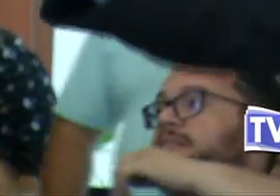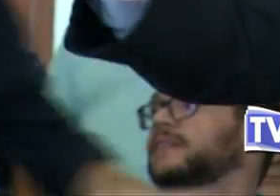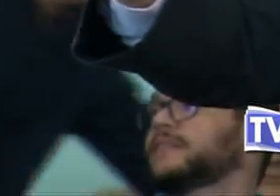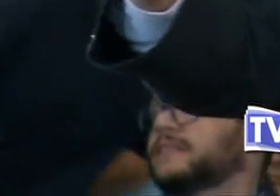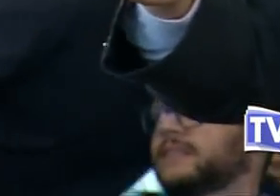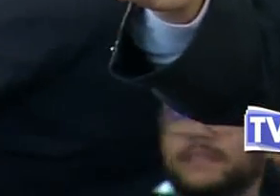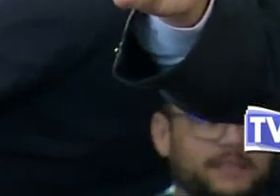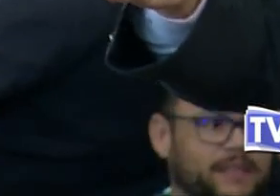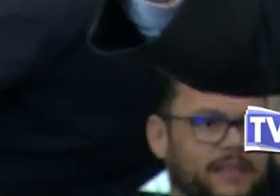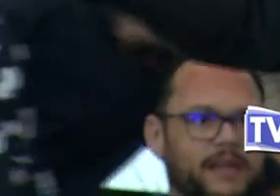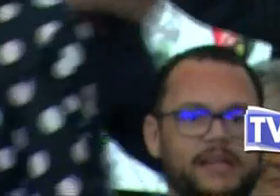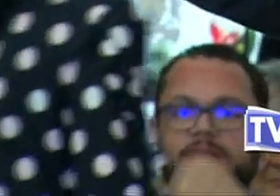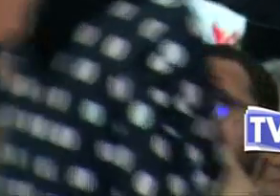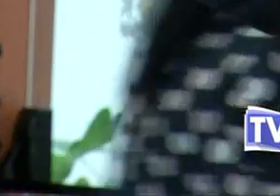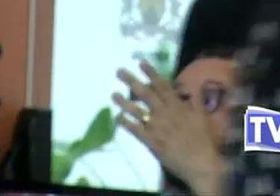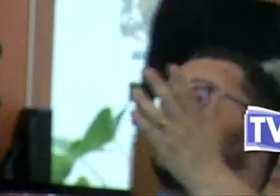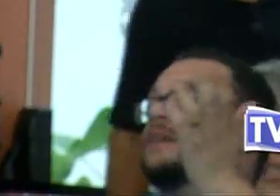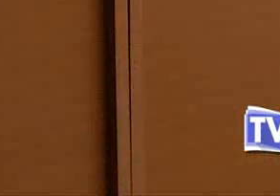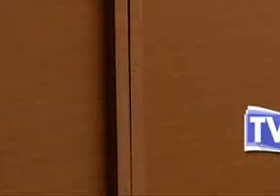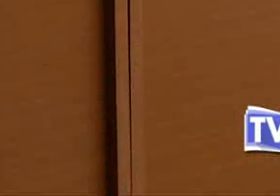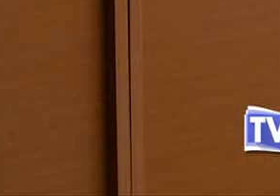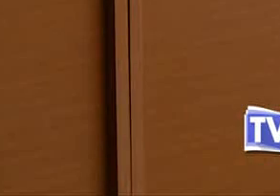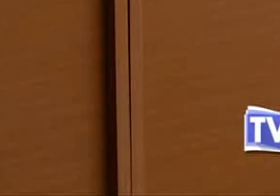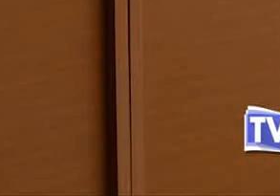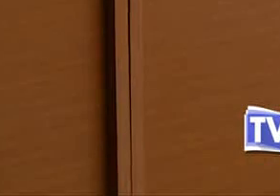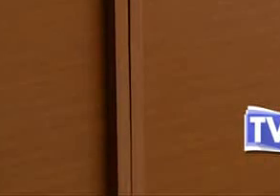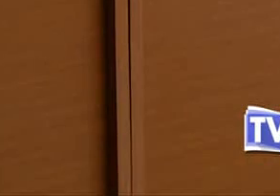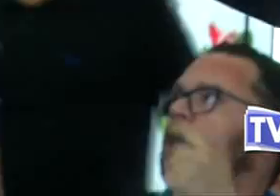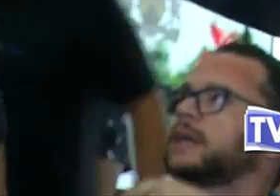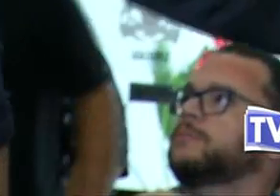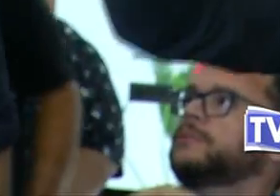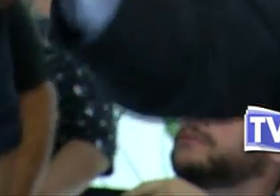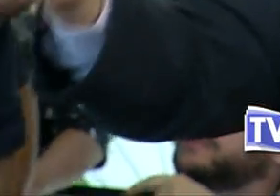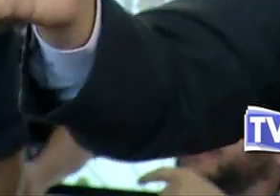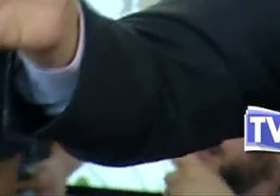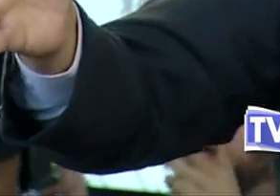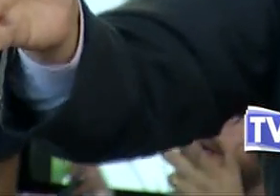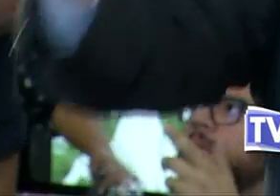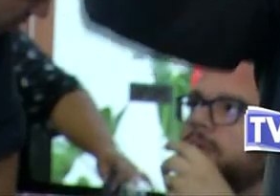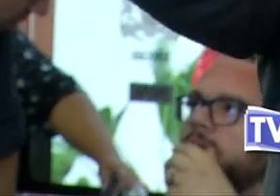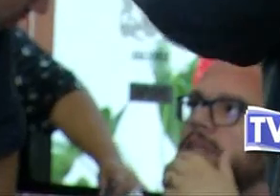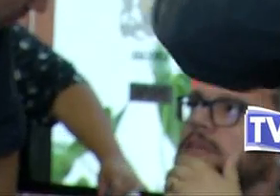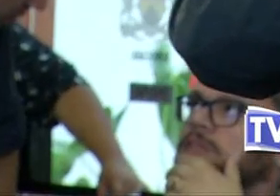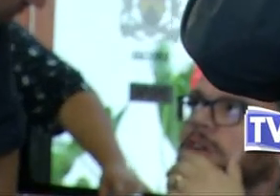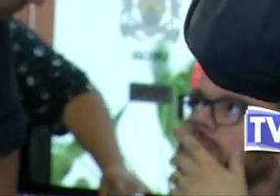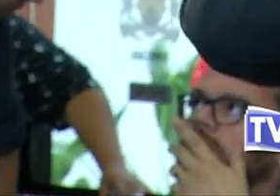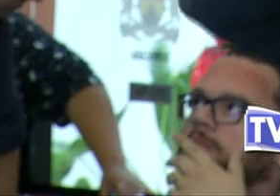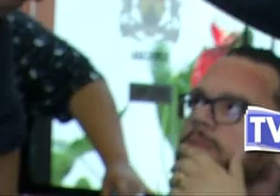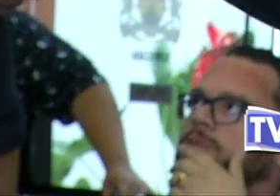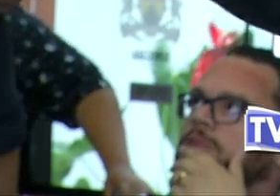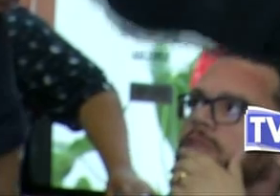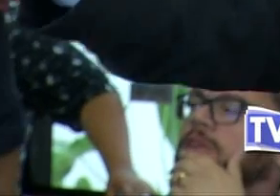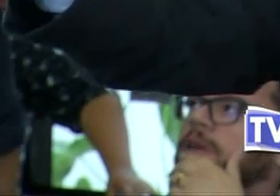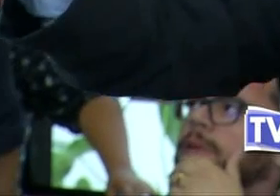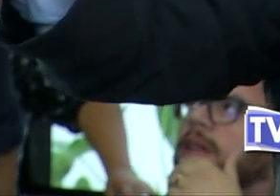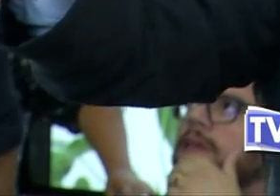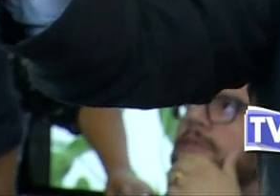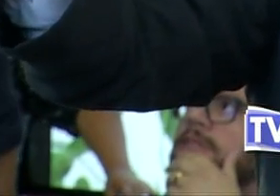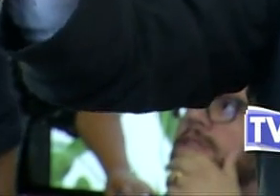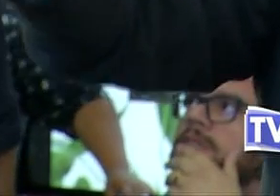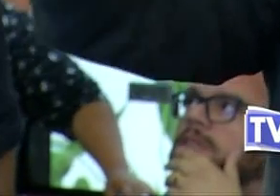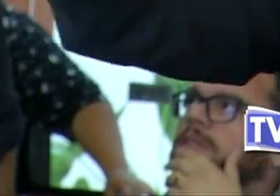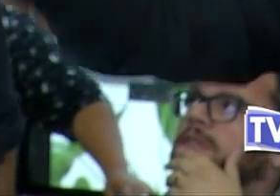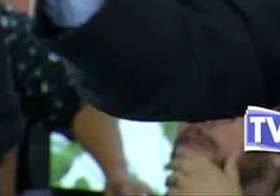toda e pela região do Éden, onde tem as creches, manga, na escola. Você tendo um caseiro, uma pessoa que mora, e às vezes um professor que está